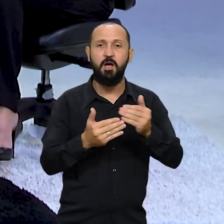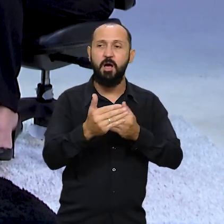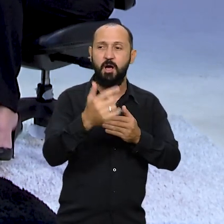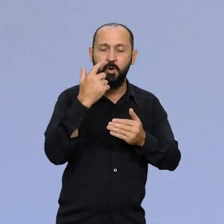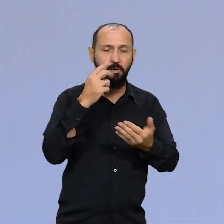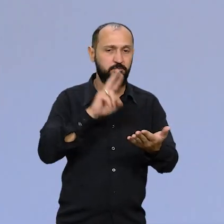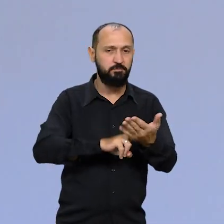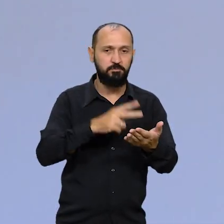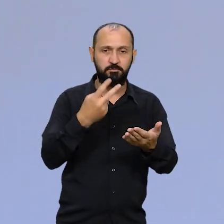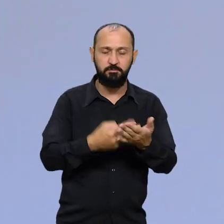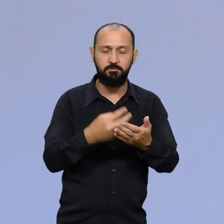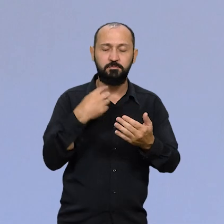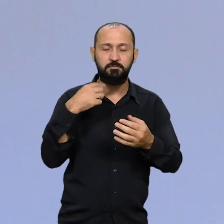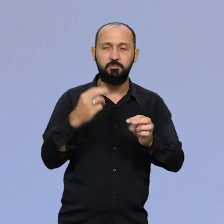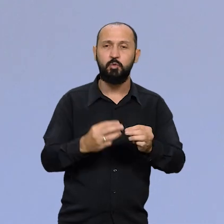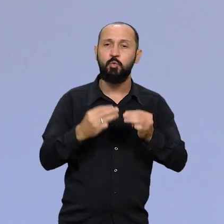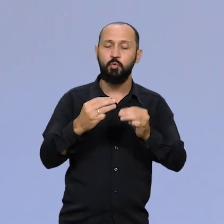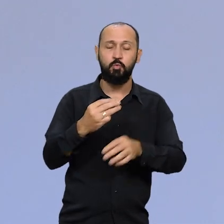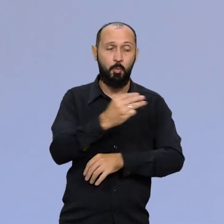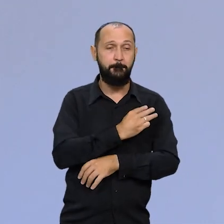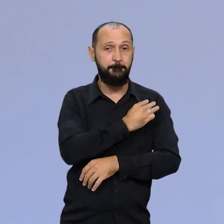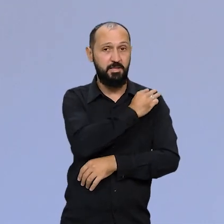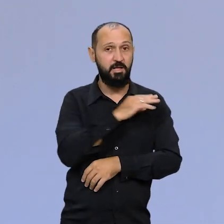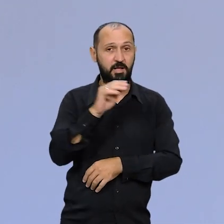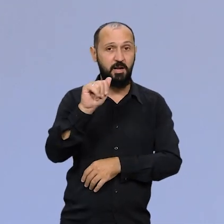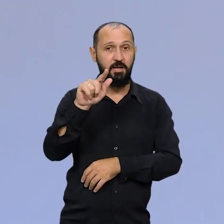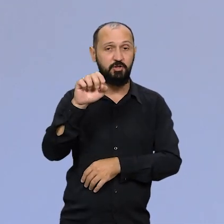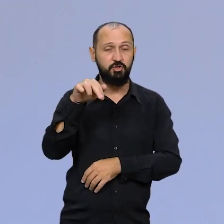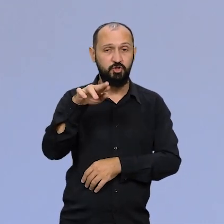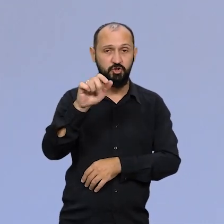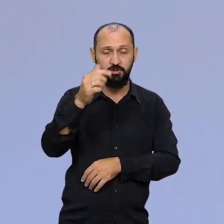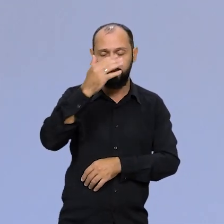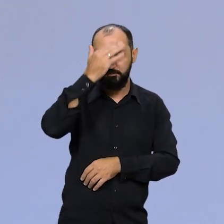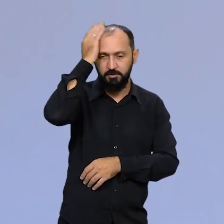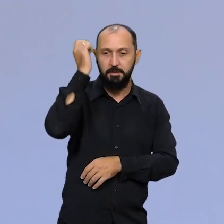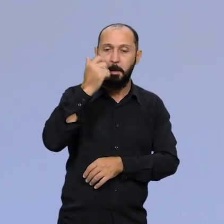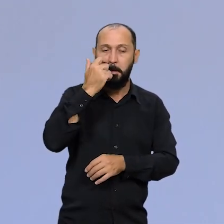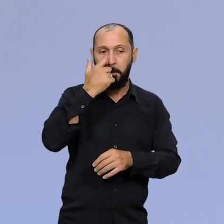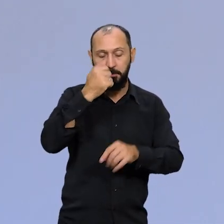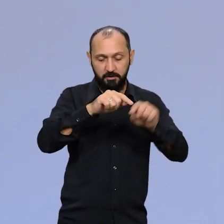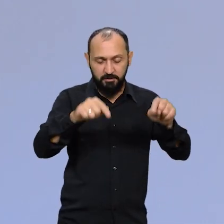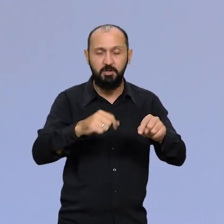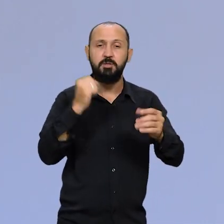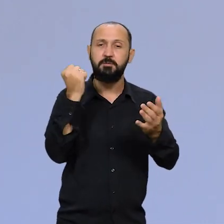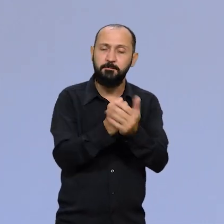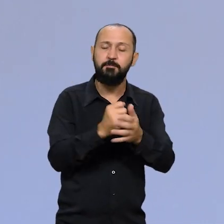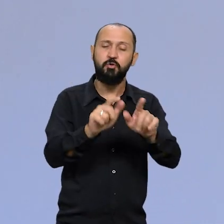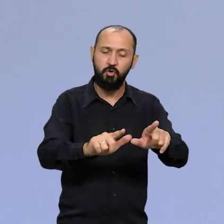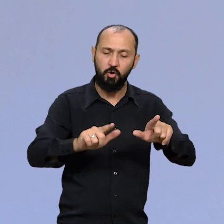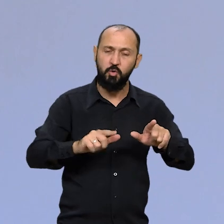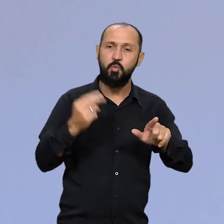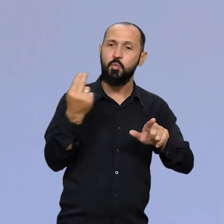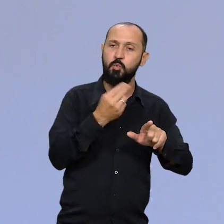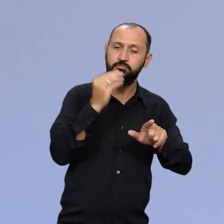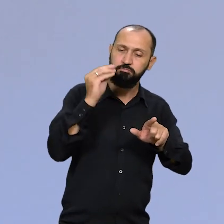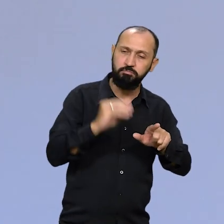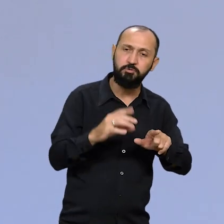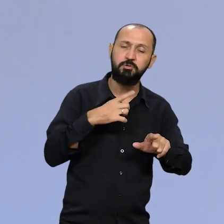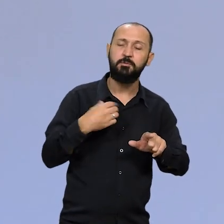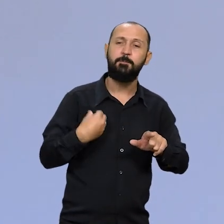temporal, eu não reconheço a proibição de ampliação, mas eu entendo que as terras tituladas, que as terras